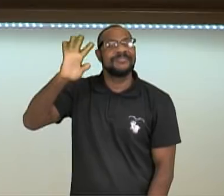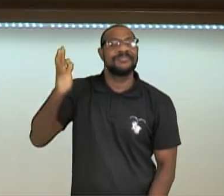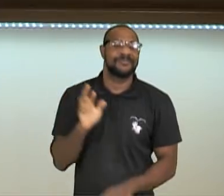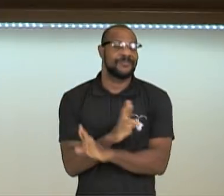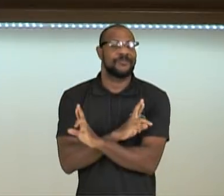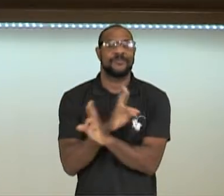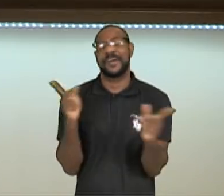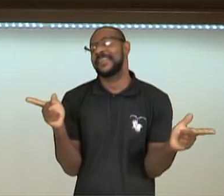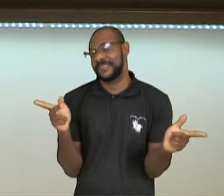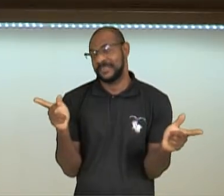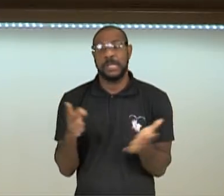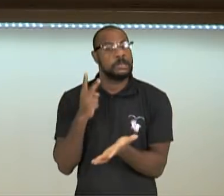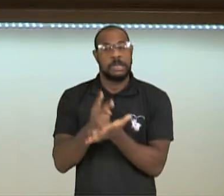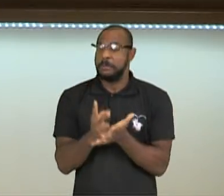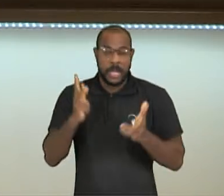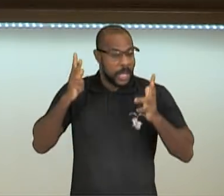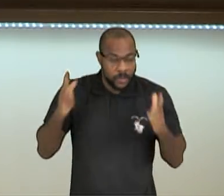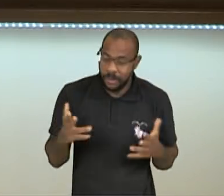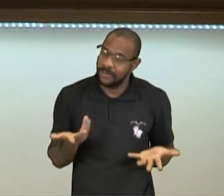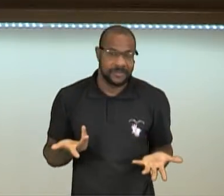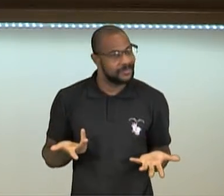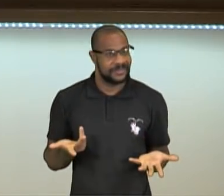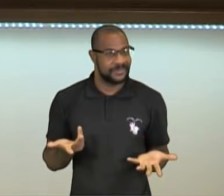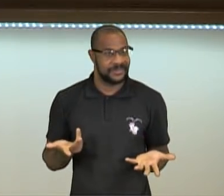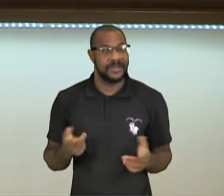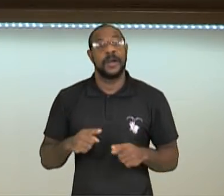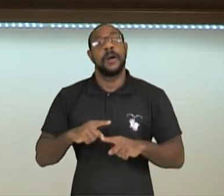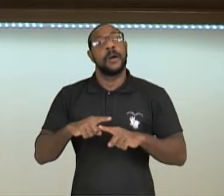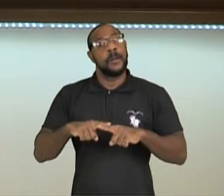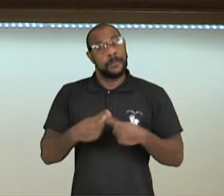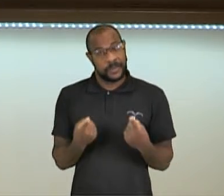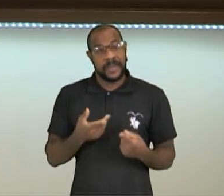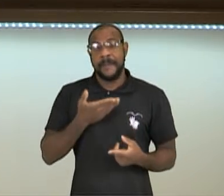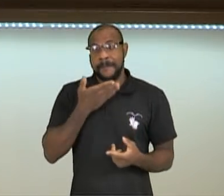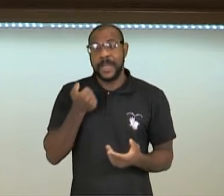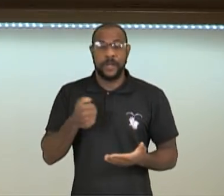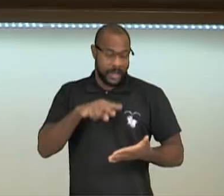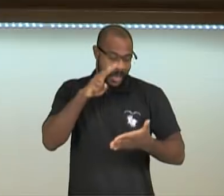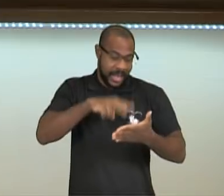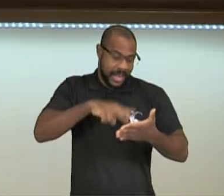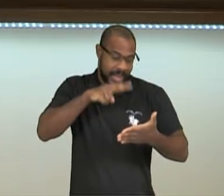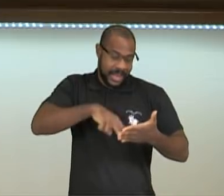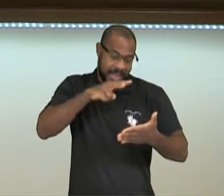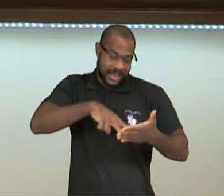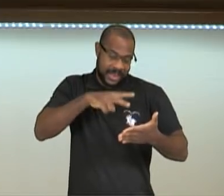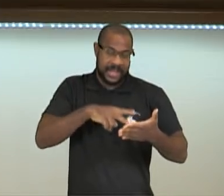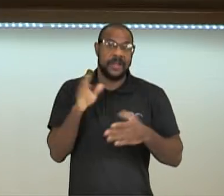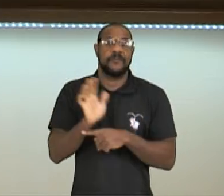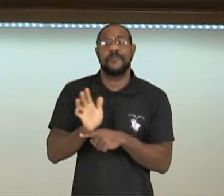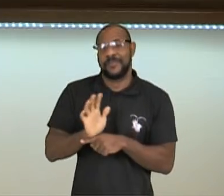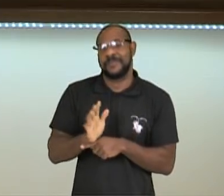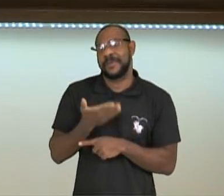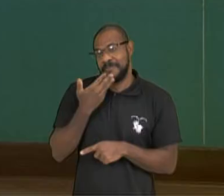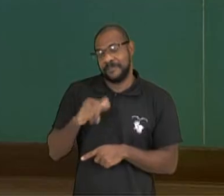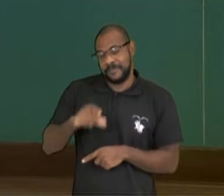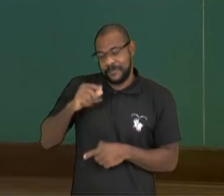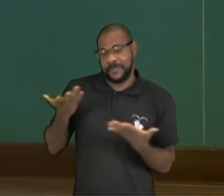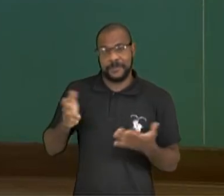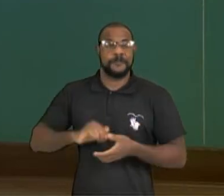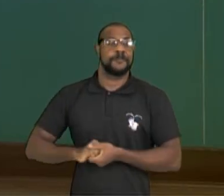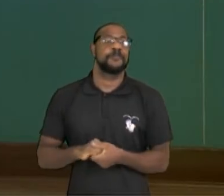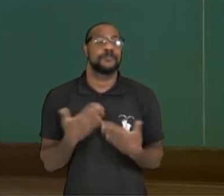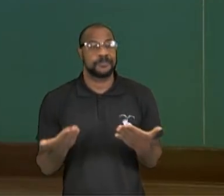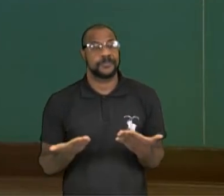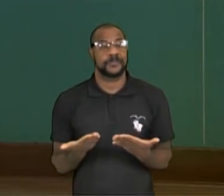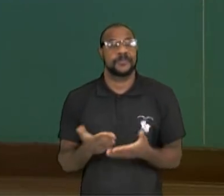aquela que vai estar lá no filme. Por isso eu prefiro muito mais ler do que assistir. Mas aí cada um. Então o texto descritivo,